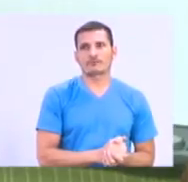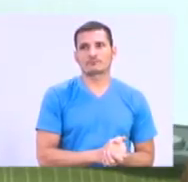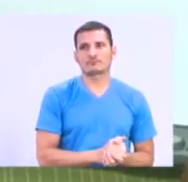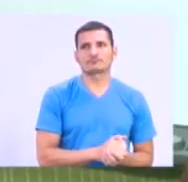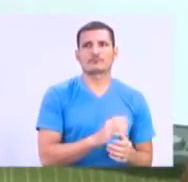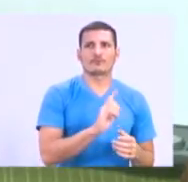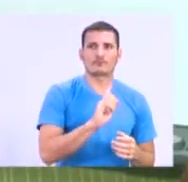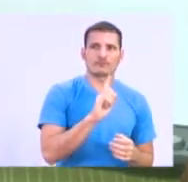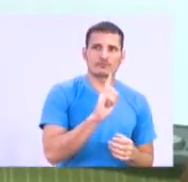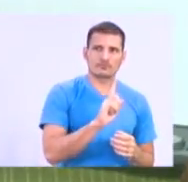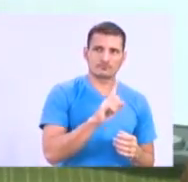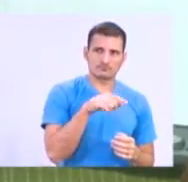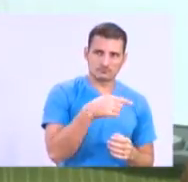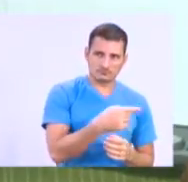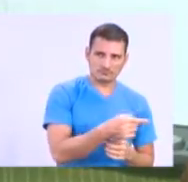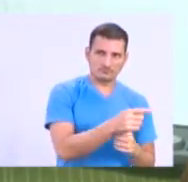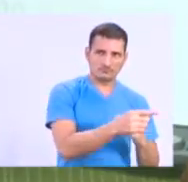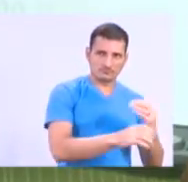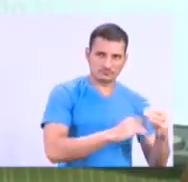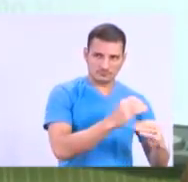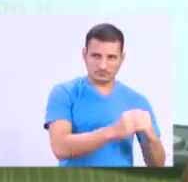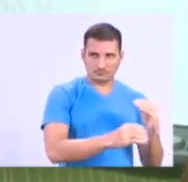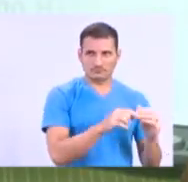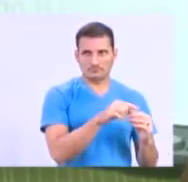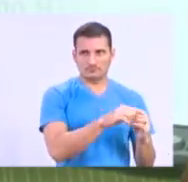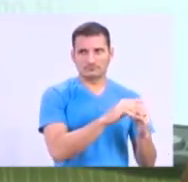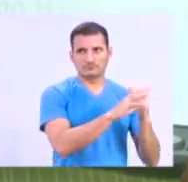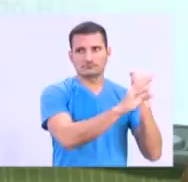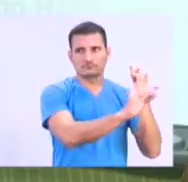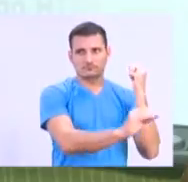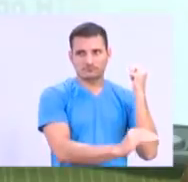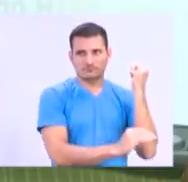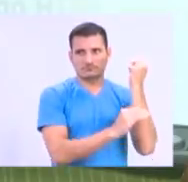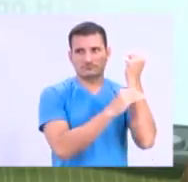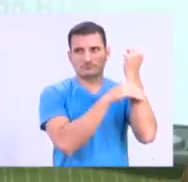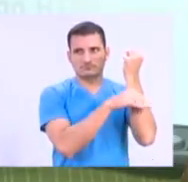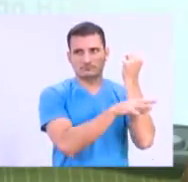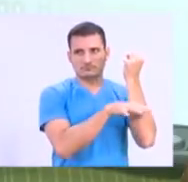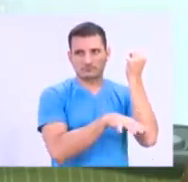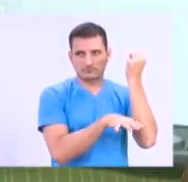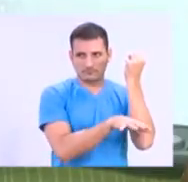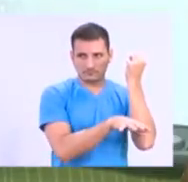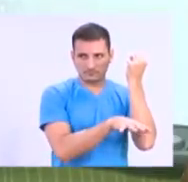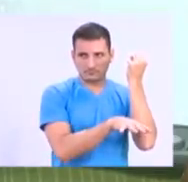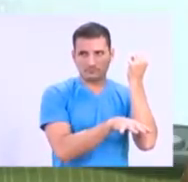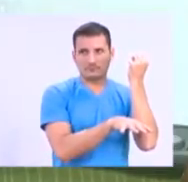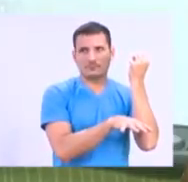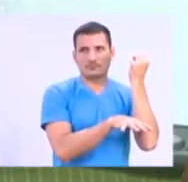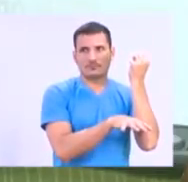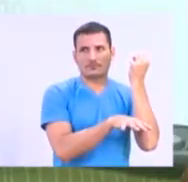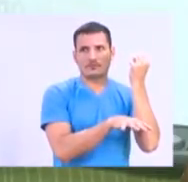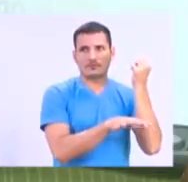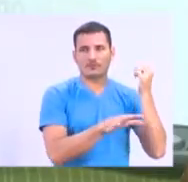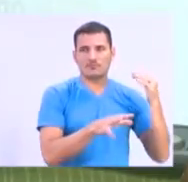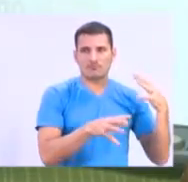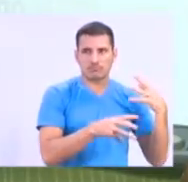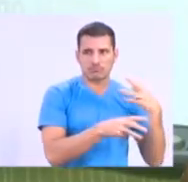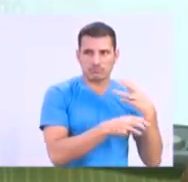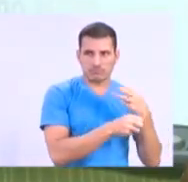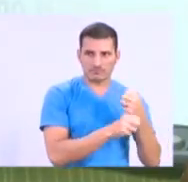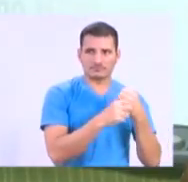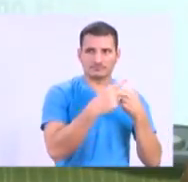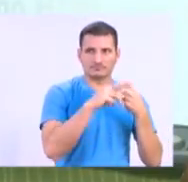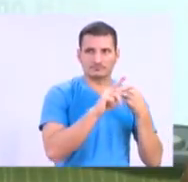banco de dados são devolvidas para o Apache, né, para processar junto com os módulos PHP